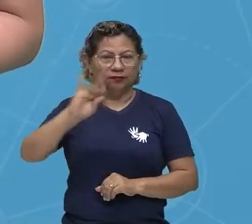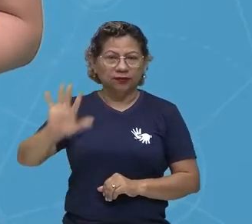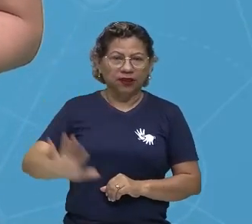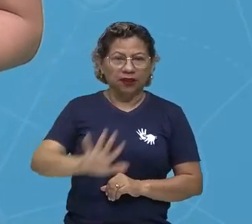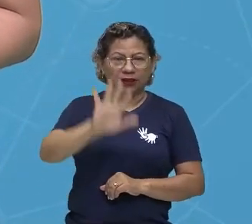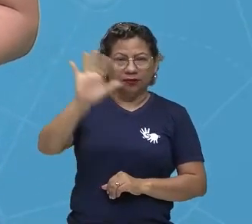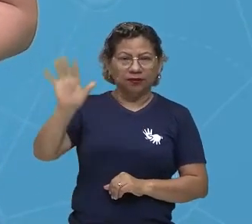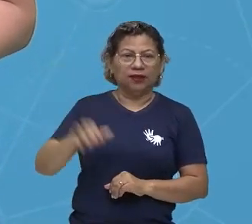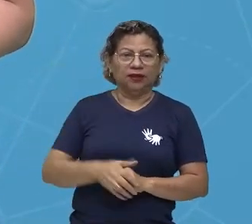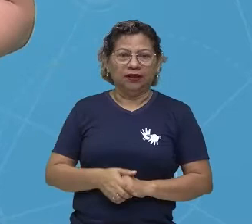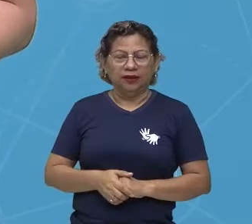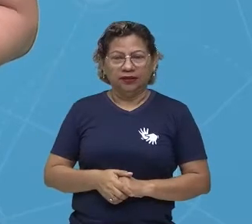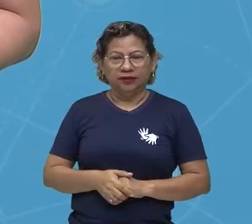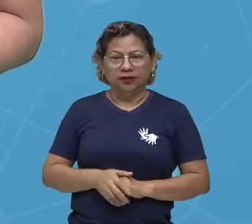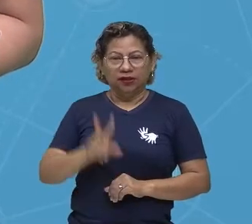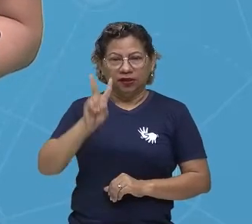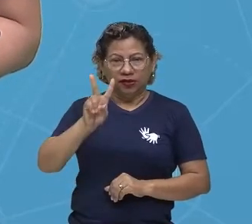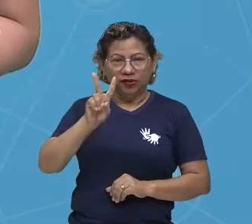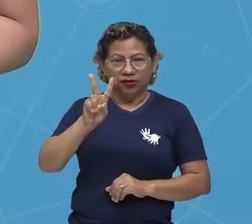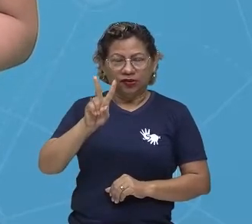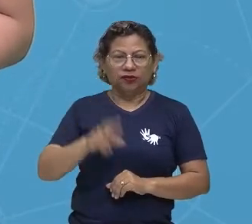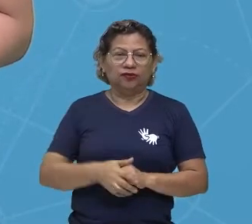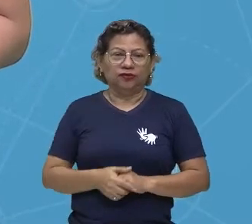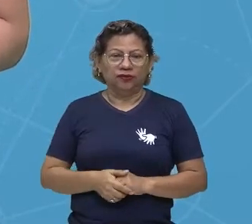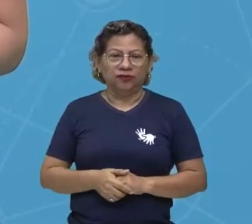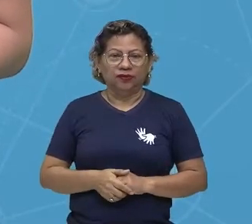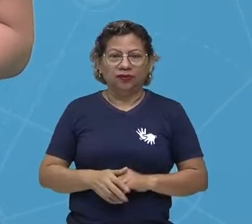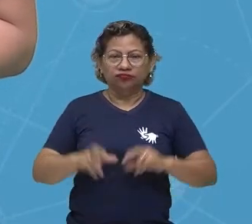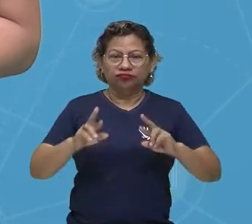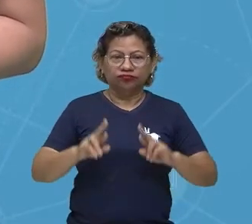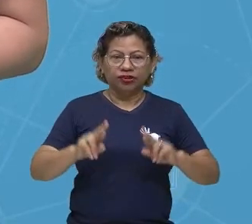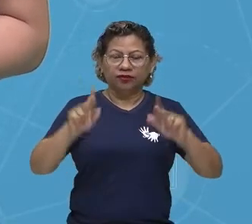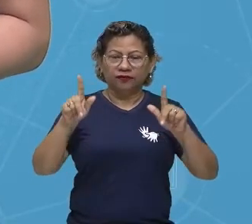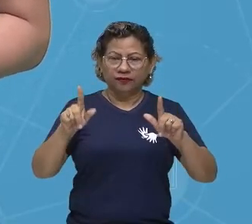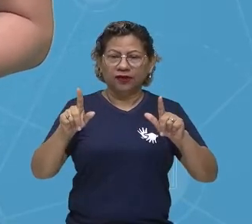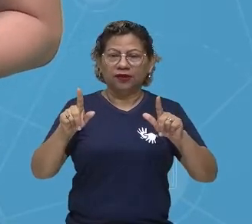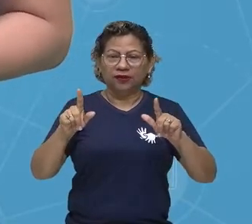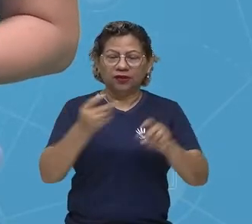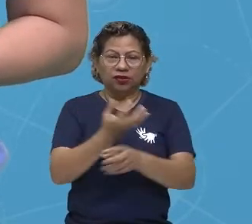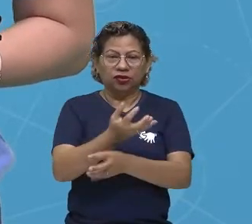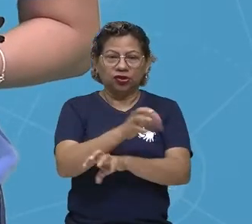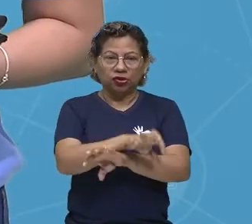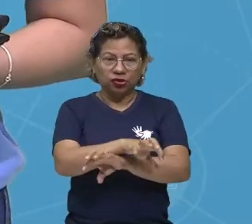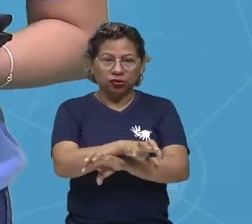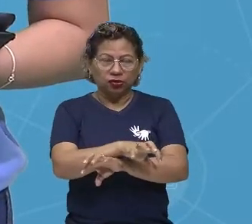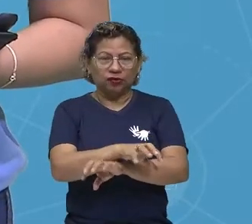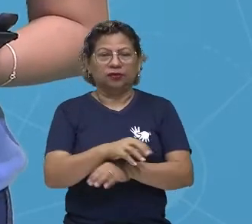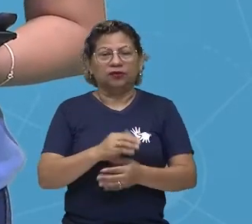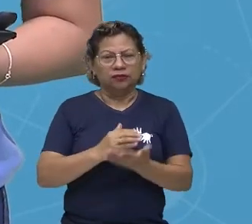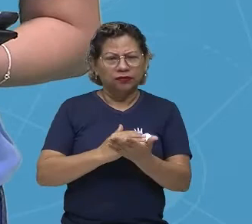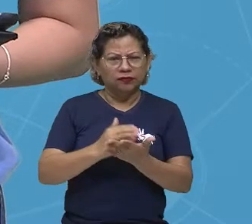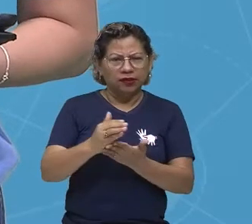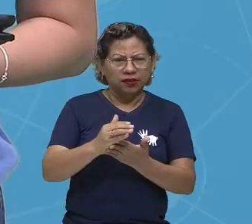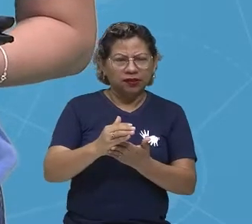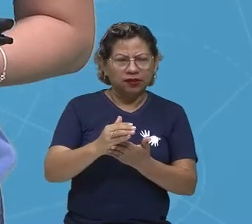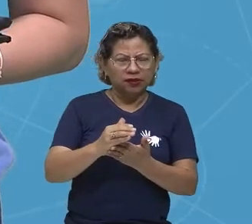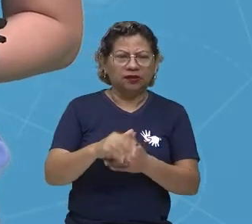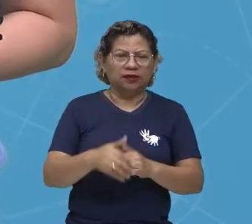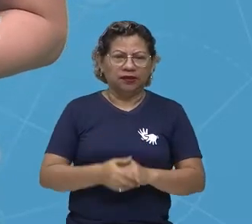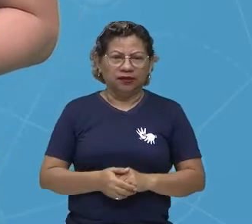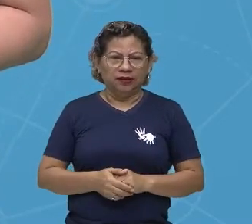temos aqui o sistema esquelético a gente observa que existem diferentes os ossos que compõem a gente inicia é